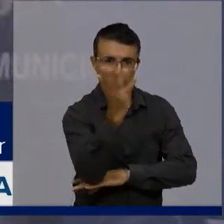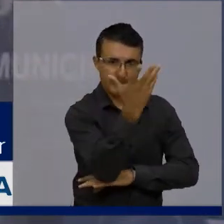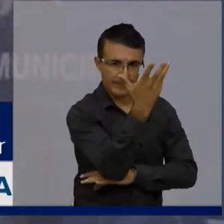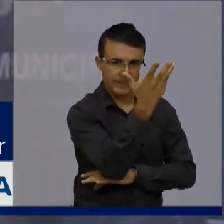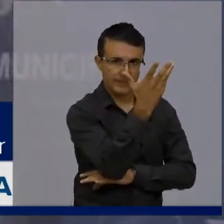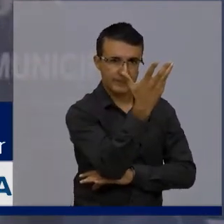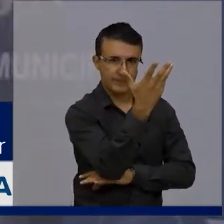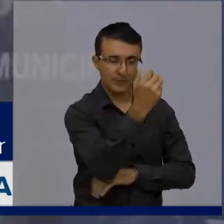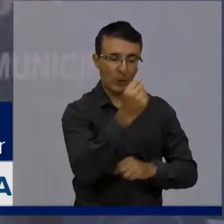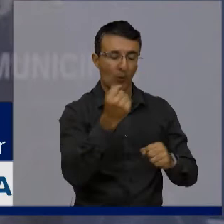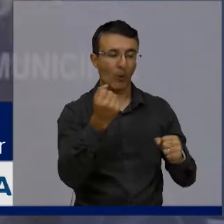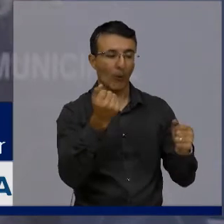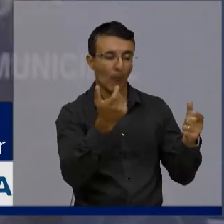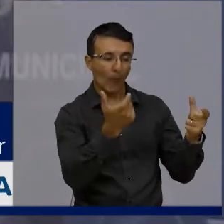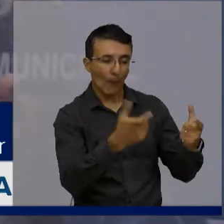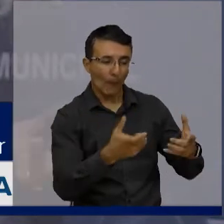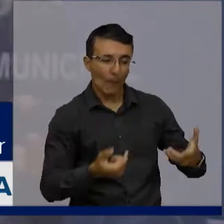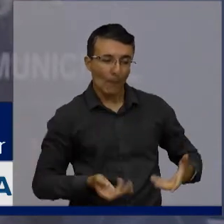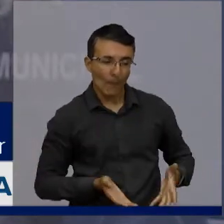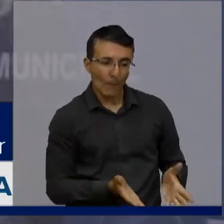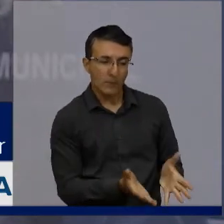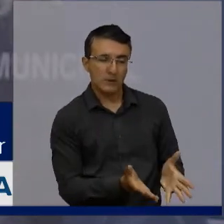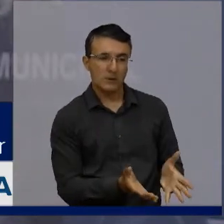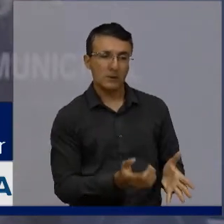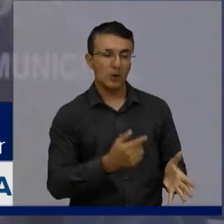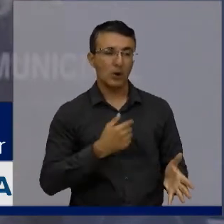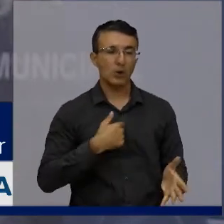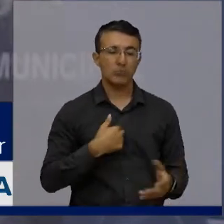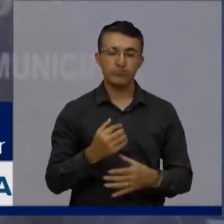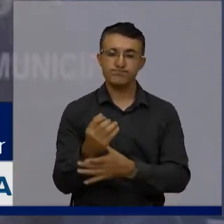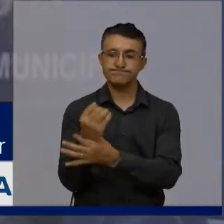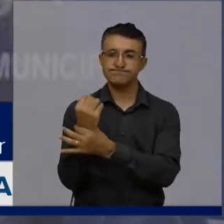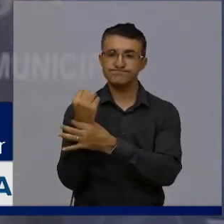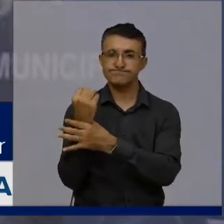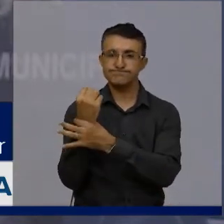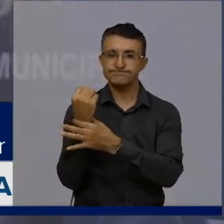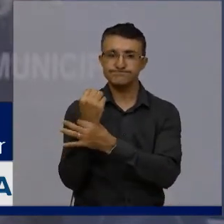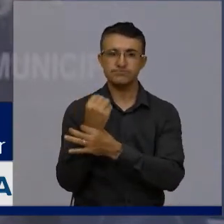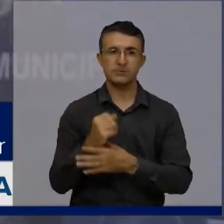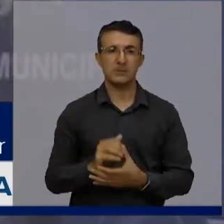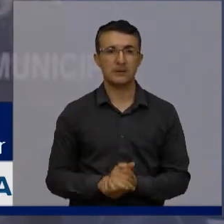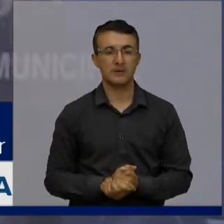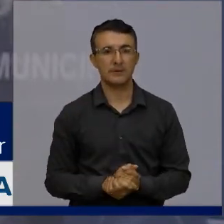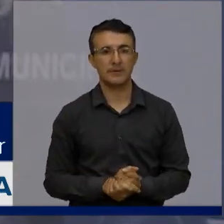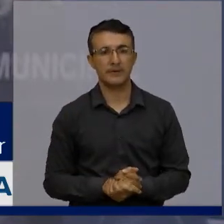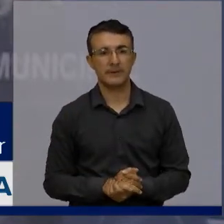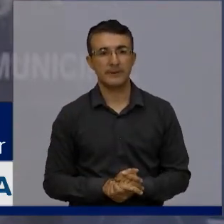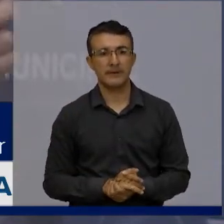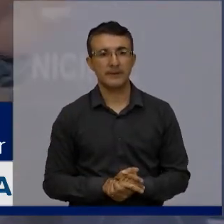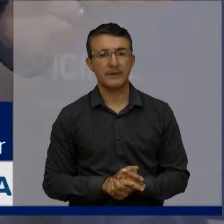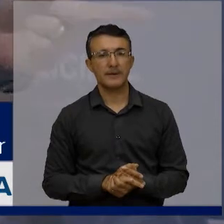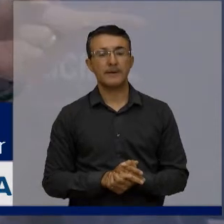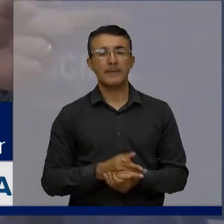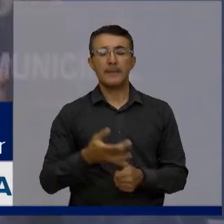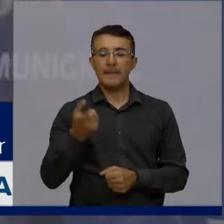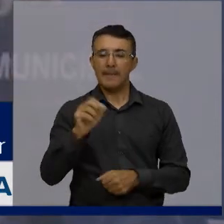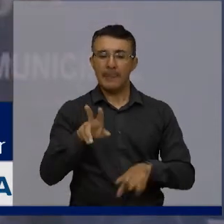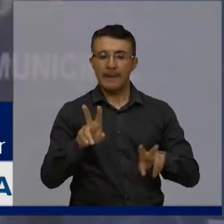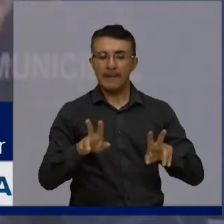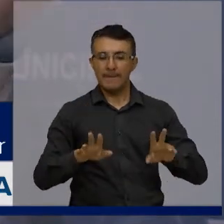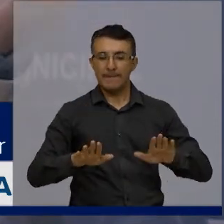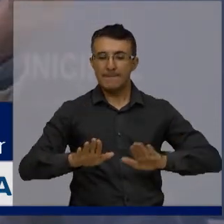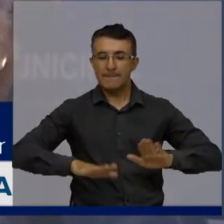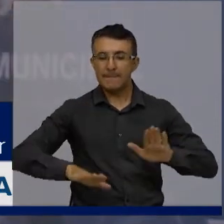de acordo com o levantamento do grupo, o custo para preservar o ambiente no planeta seria de 22 bilhões a 31 bilhões